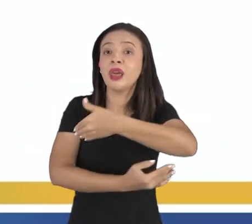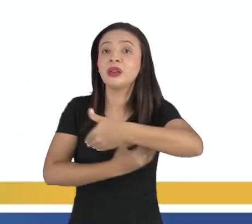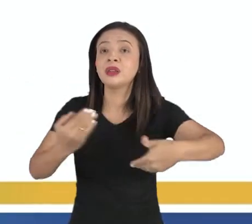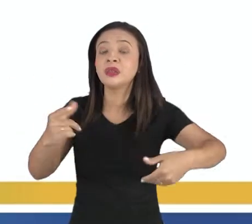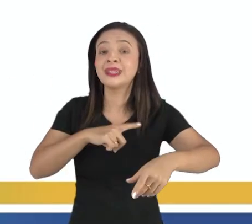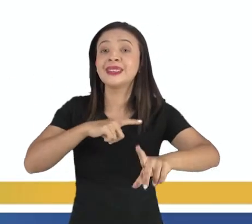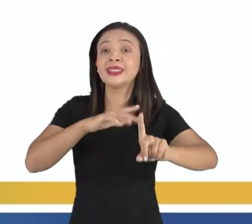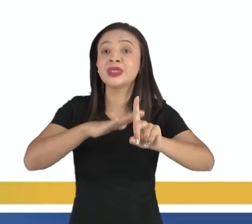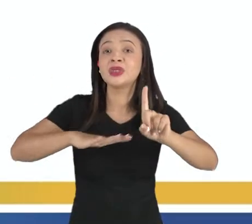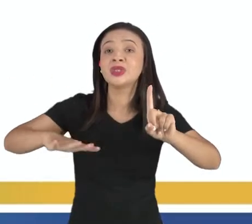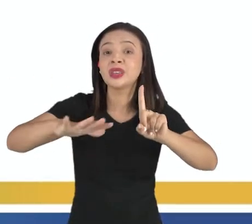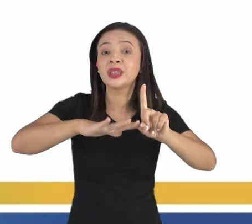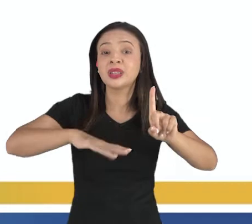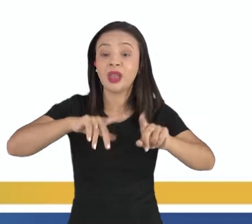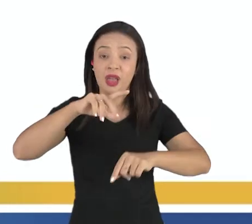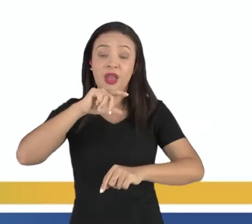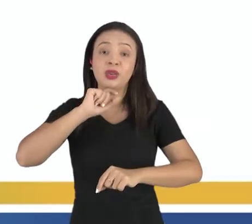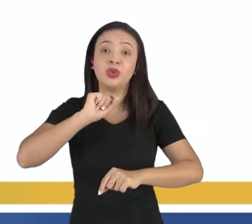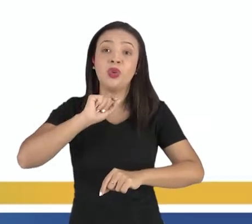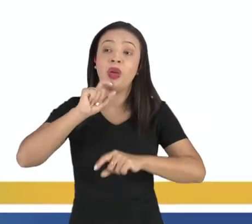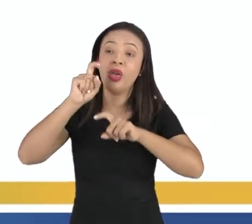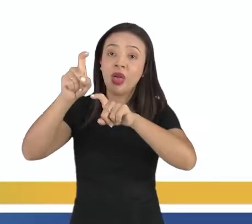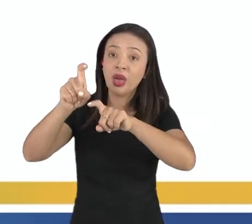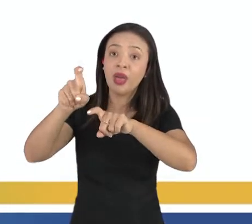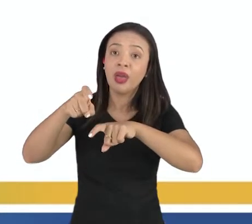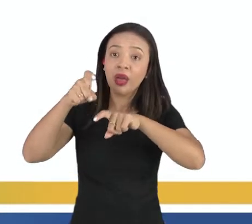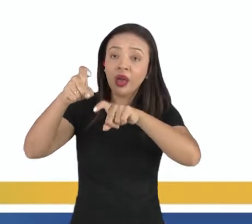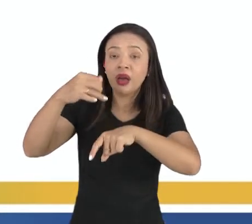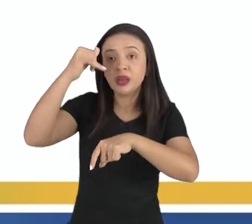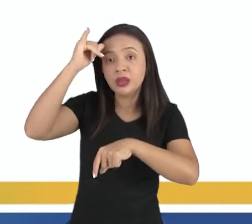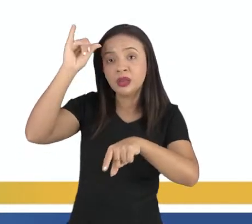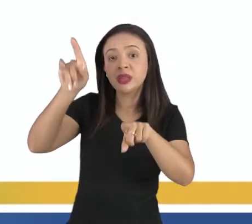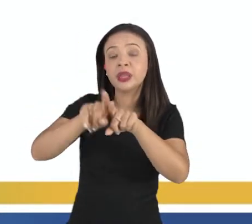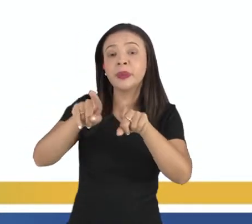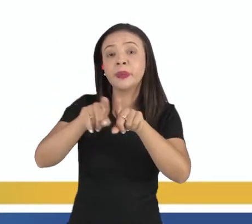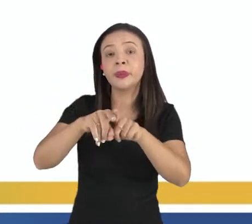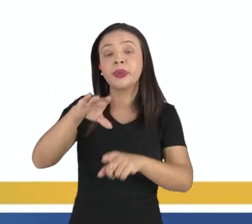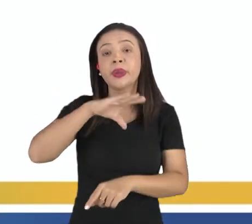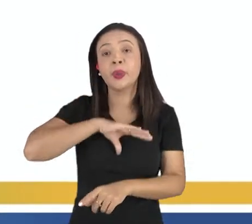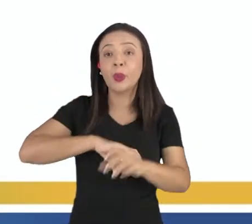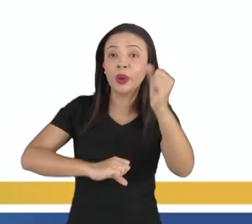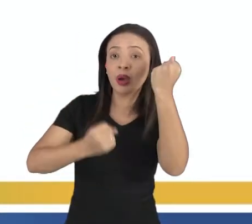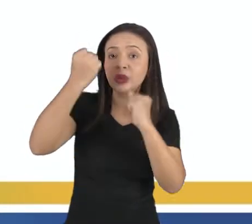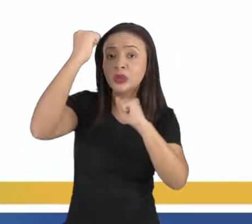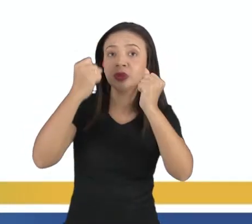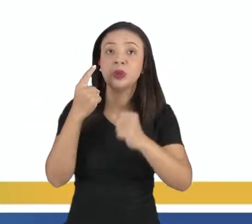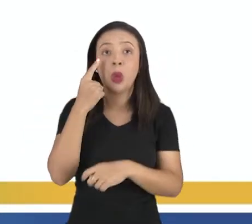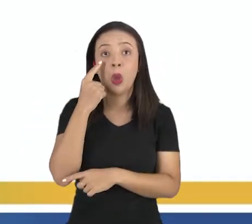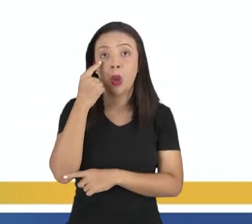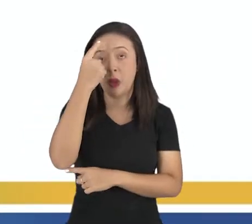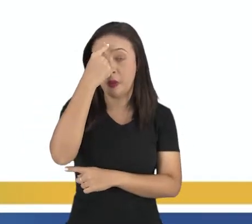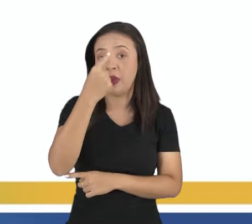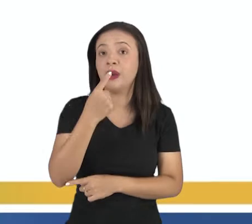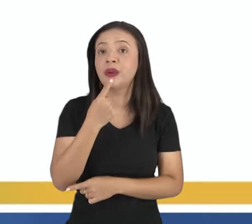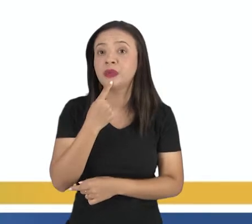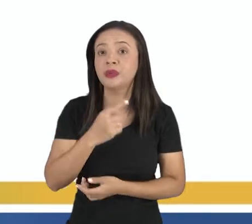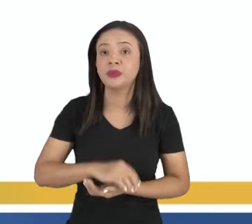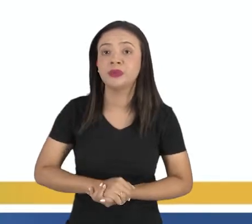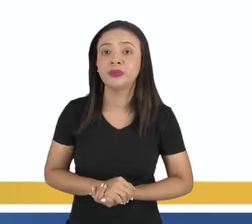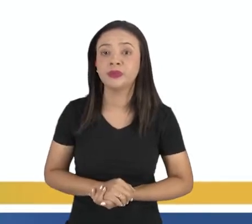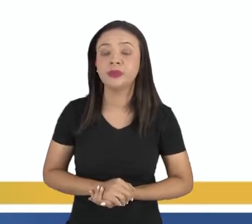a sociedade urbana, industrial e o setor agropecuário. Veja na figura logo abaixo essa